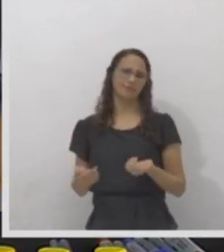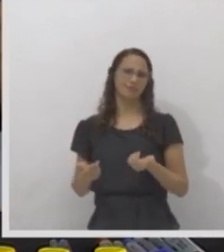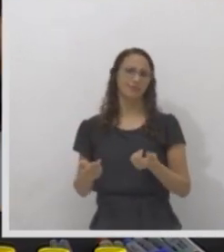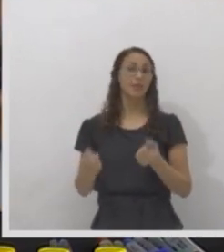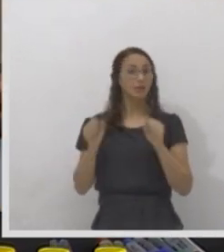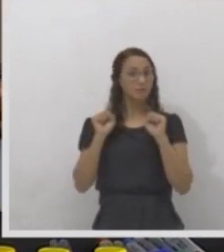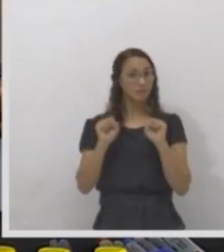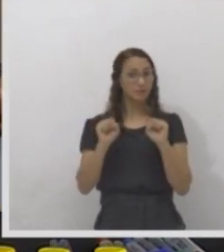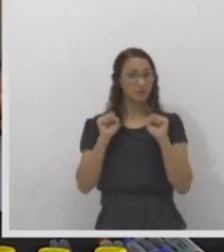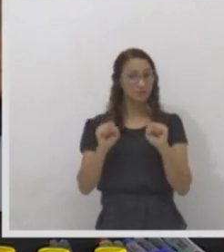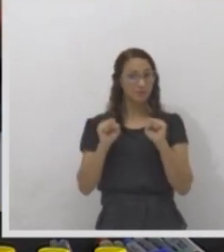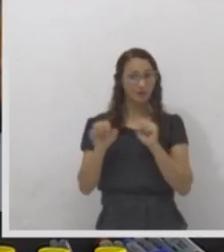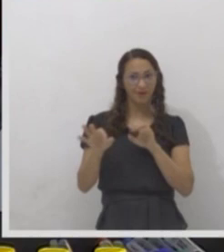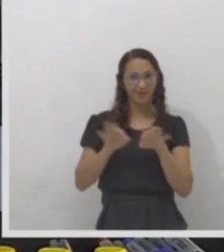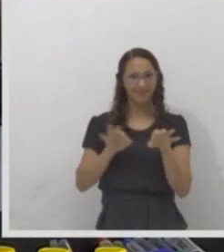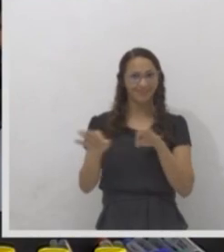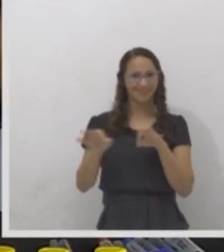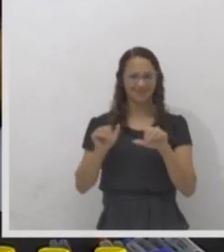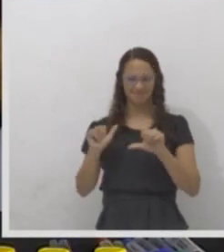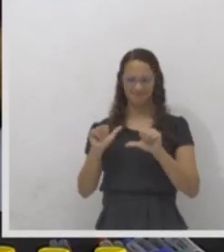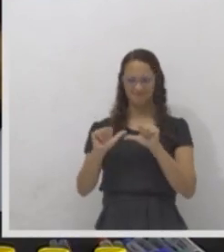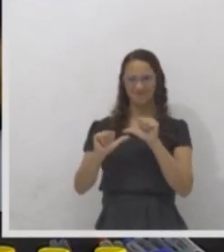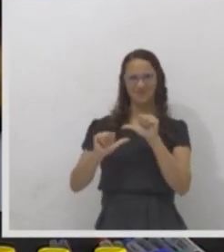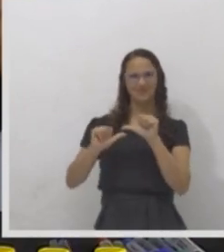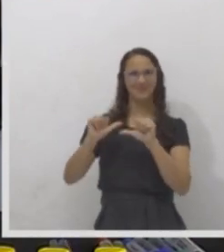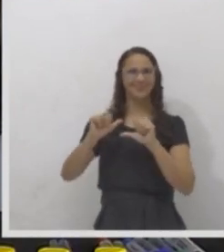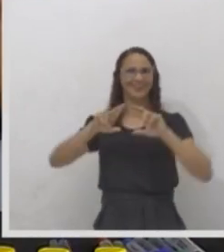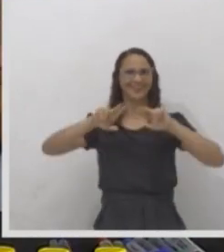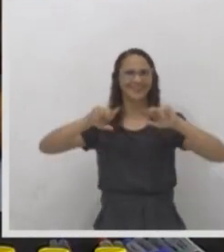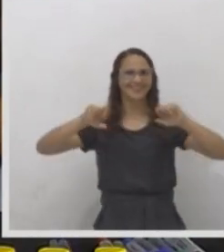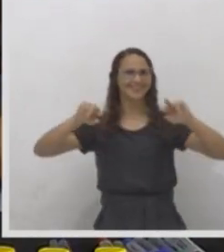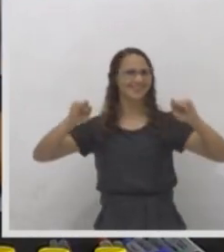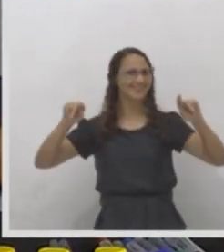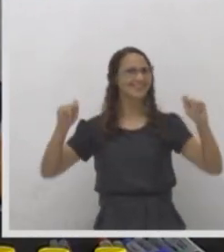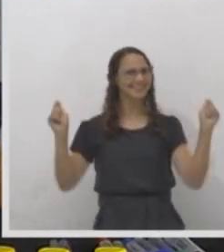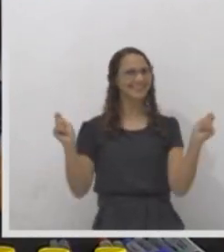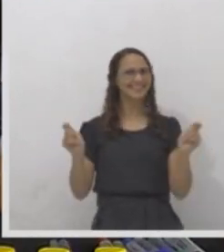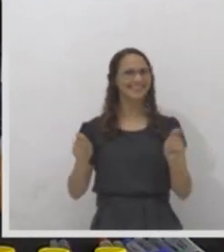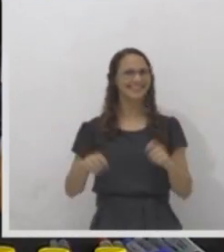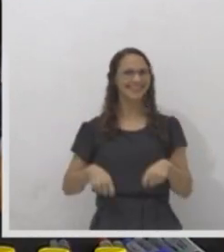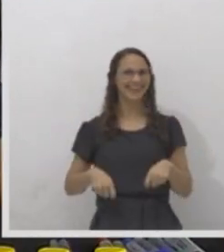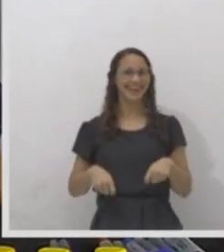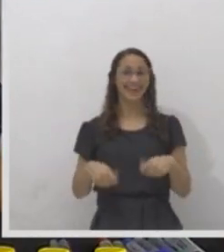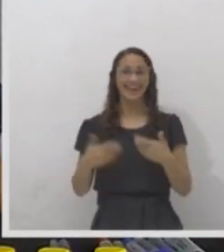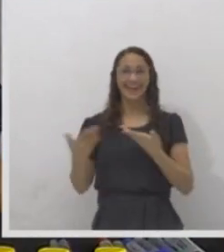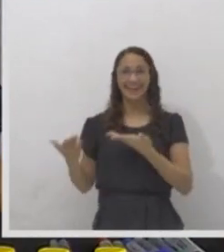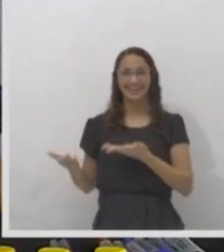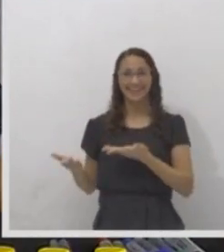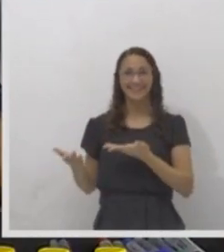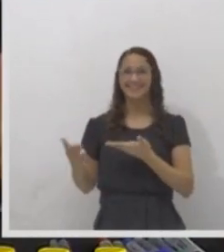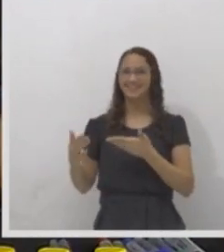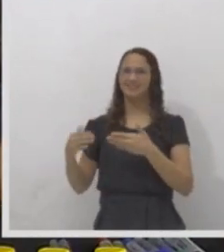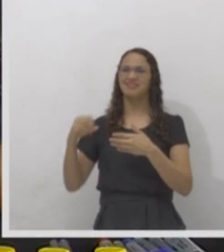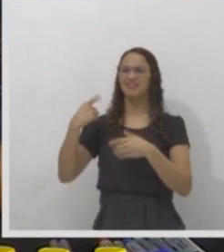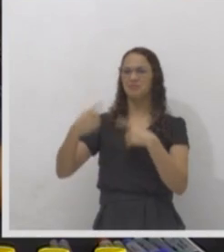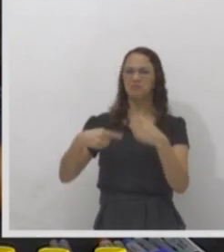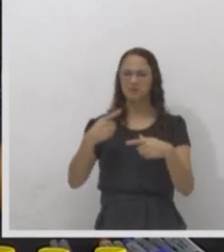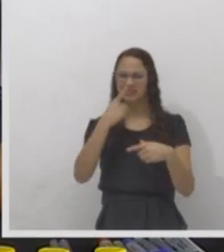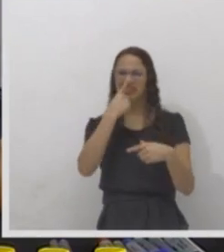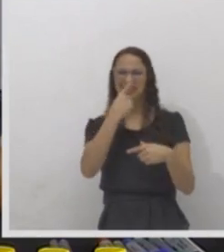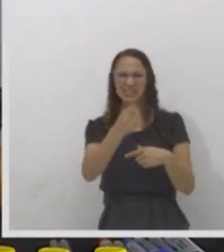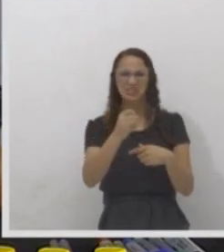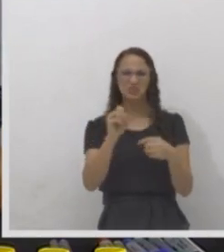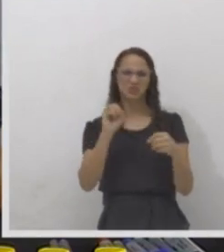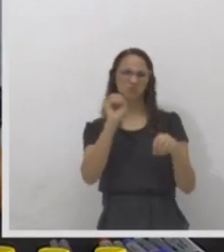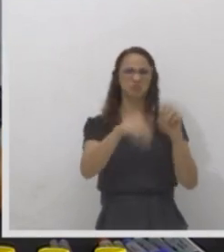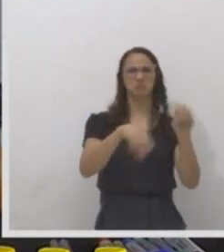fazendo atividades e transformando em outras coisas. E aí esse material não vai acabar no lixo, não vai entupir bueiro, não vai causar